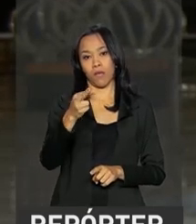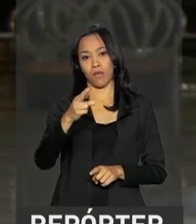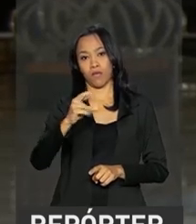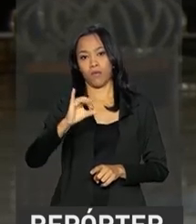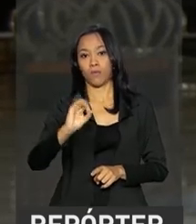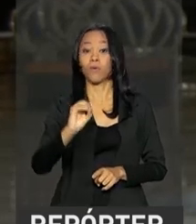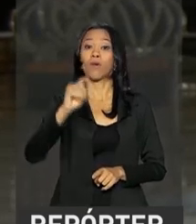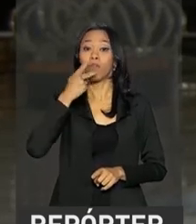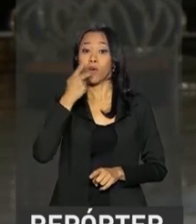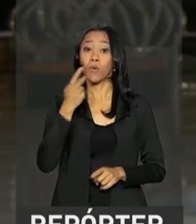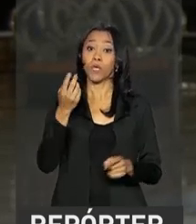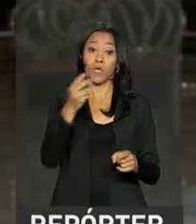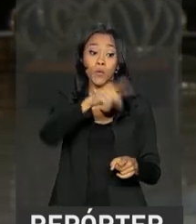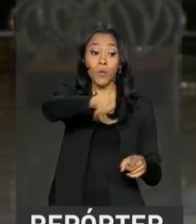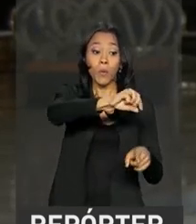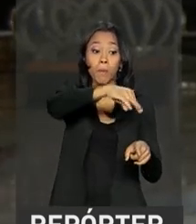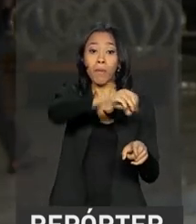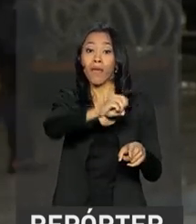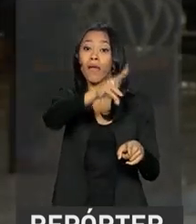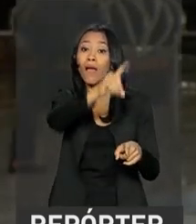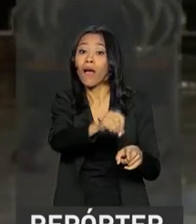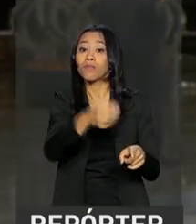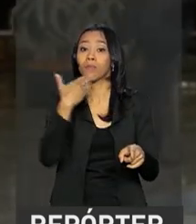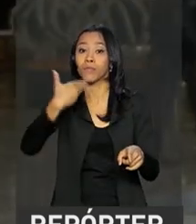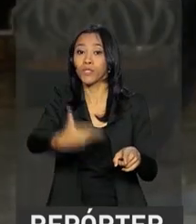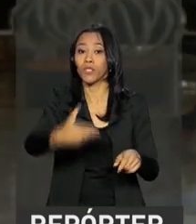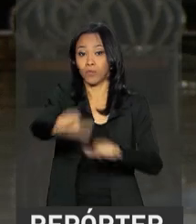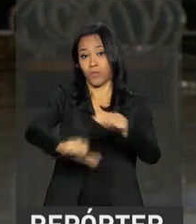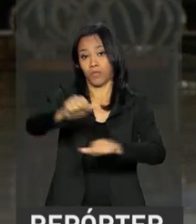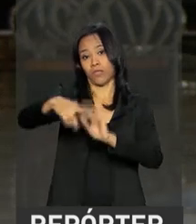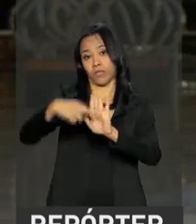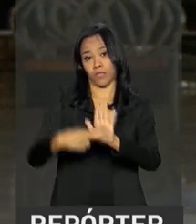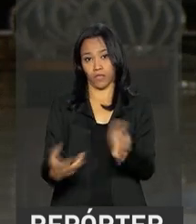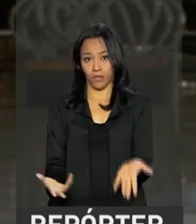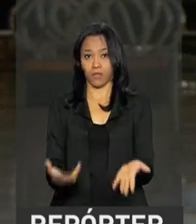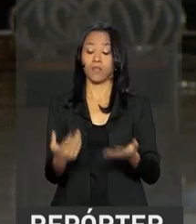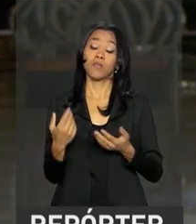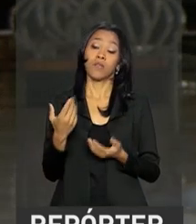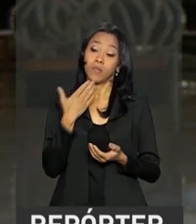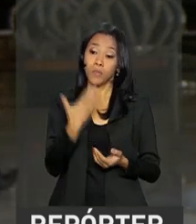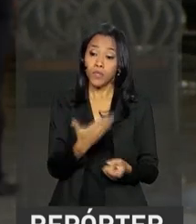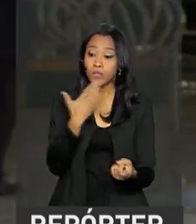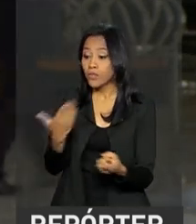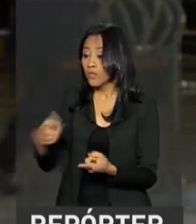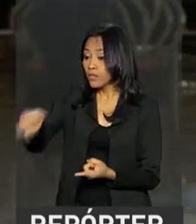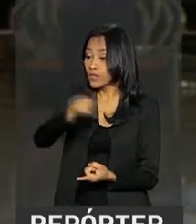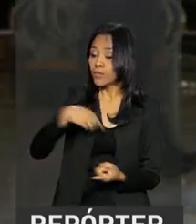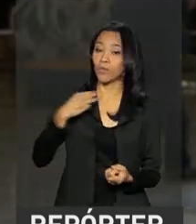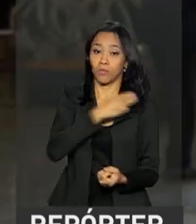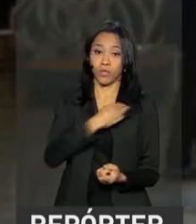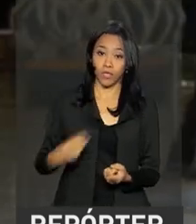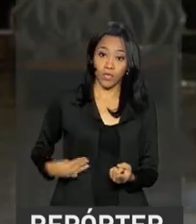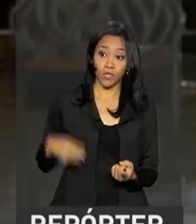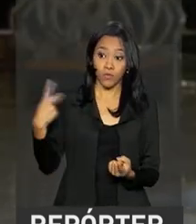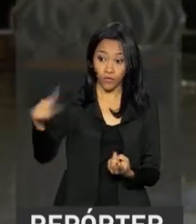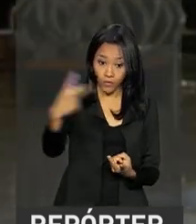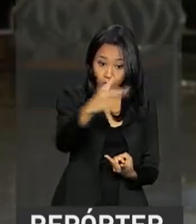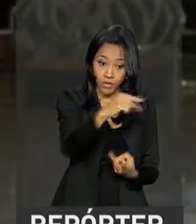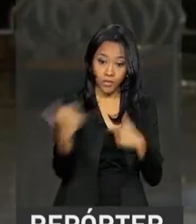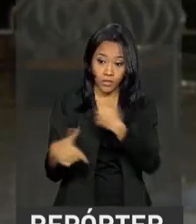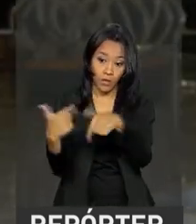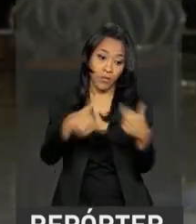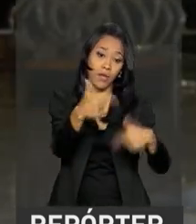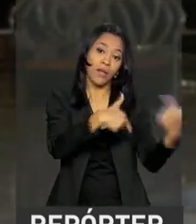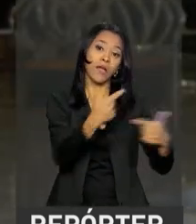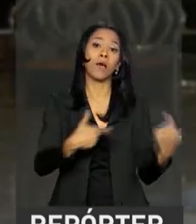o mercado está pedindo a reforma e disse que o presidente Michel Temer pediu aos ministros para que trabalhem as suas bases para